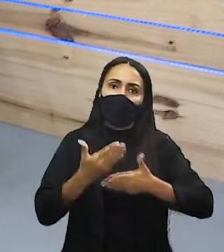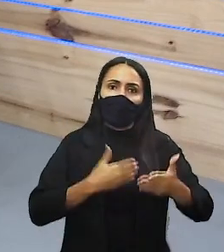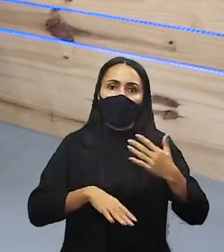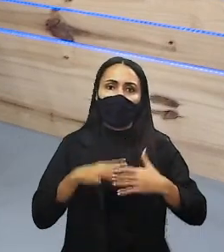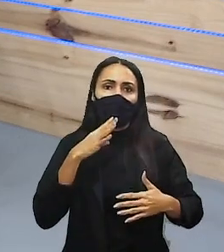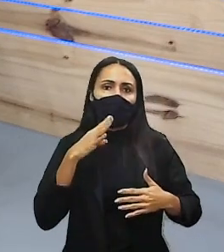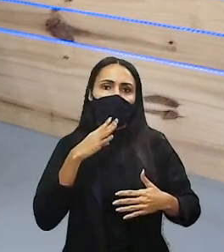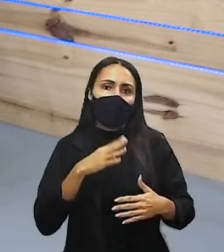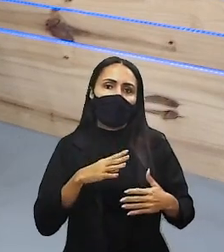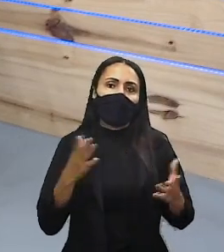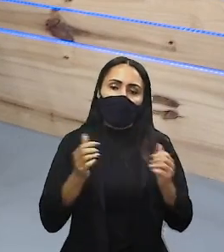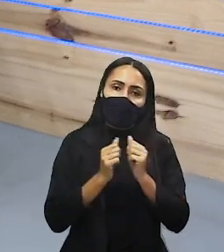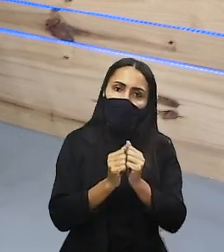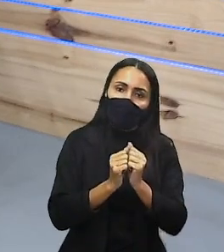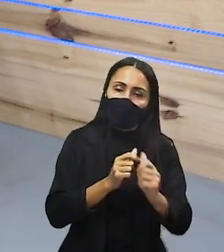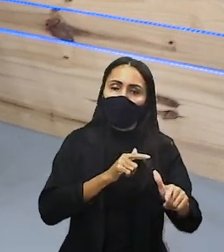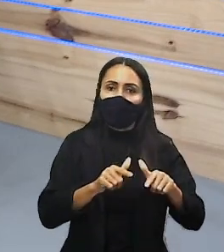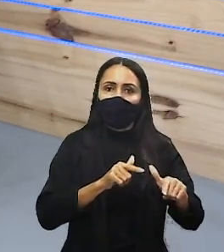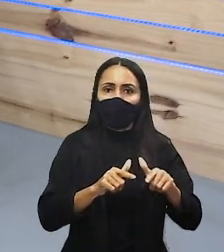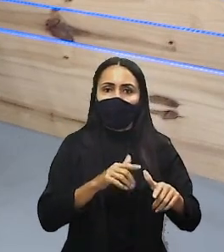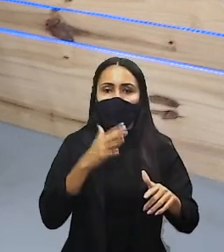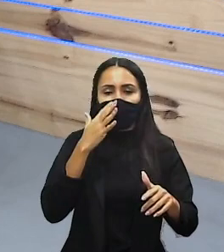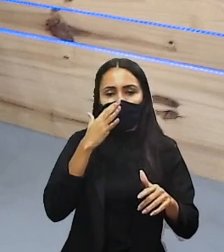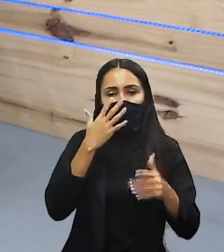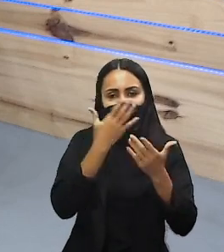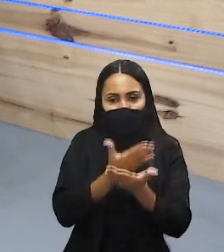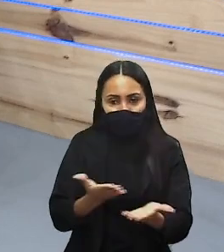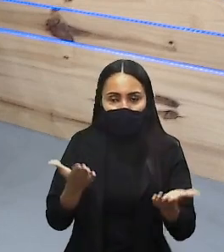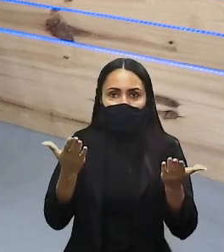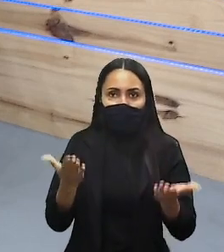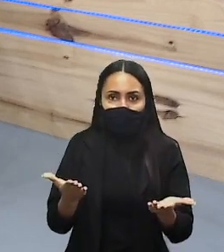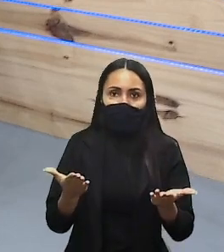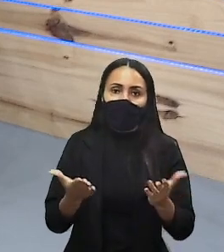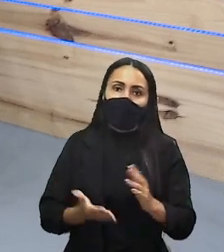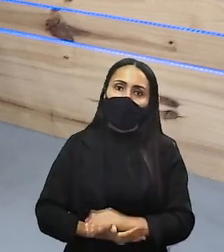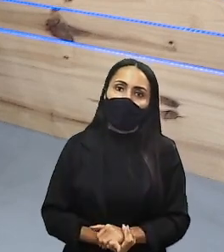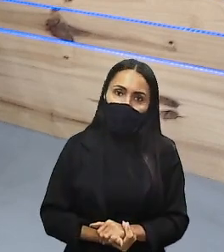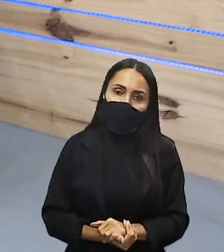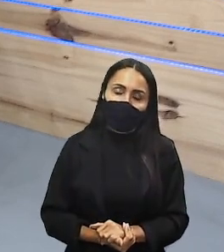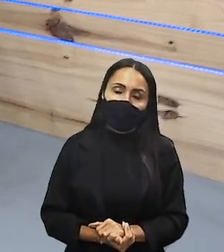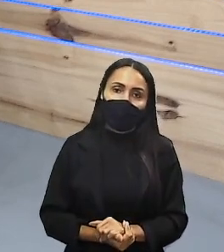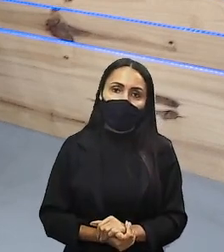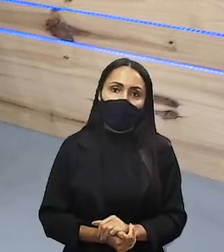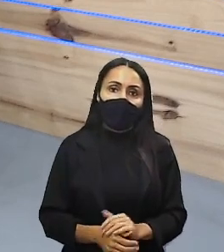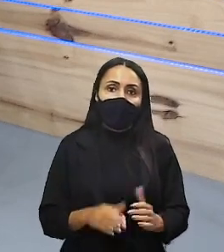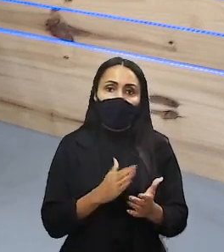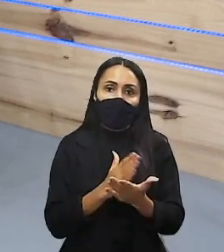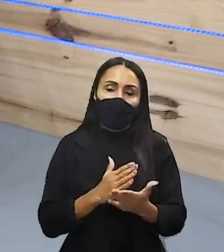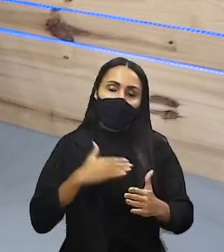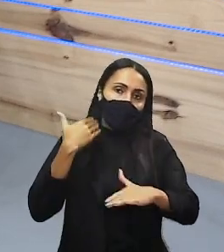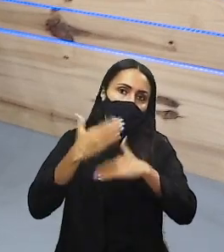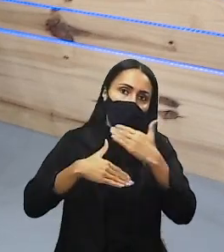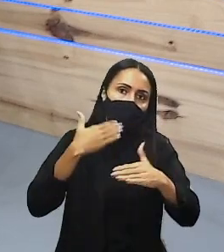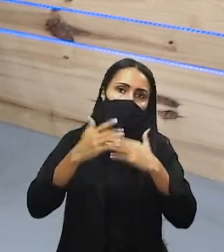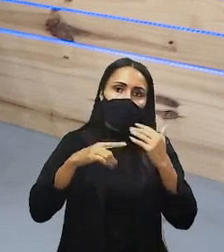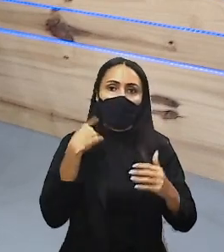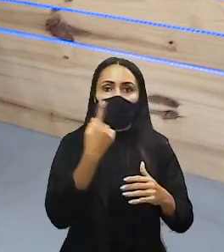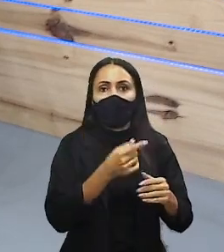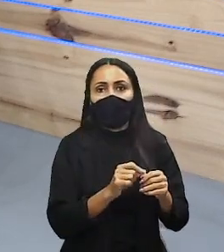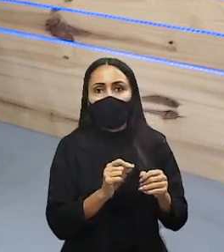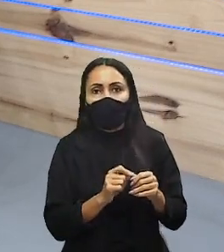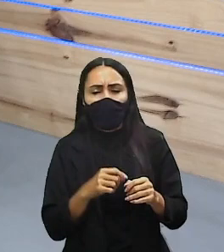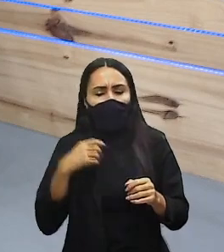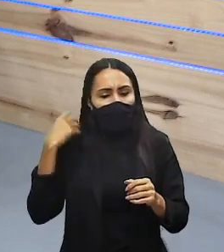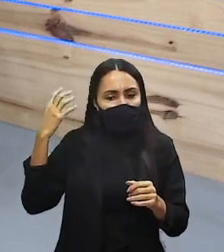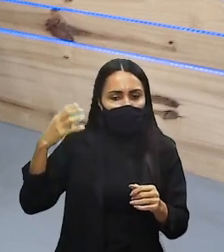estar trabalhando com ela, né, admiro ainda mais agora, depois de algumas dessas construções que a gente fez, de ouvi-la,